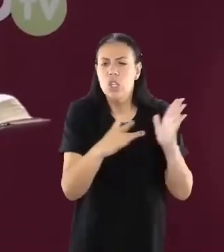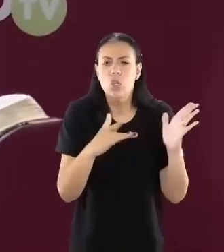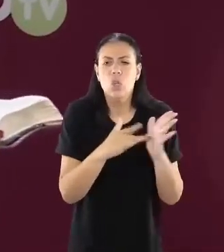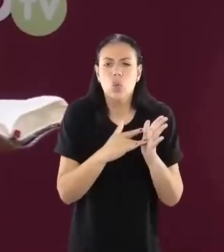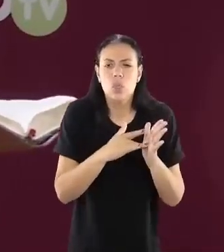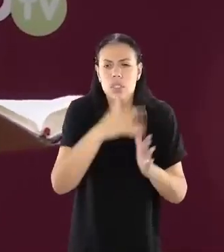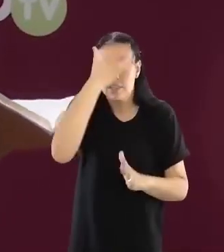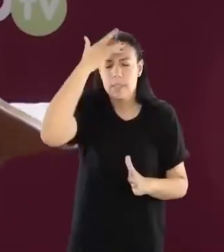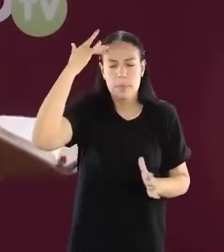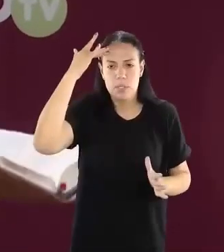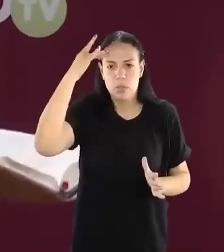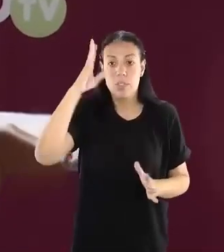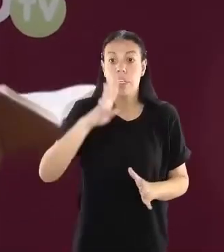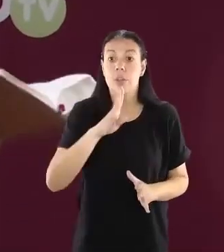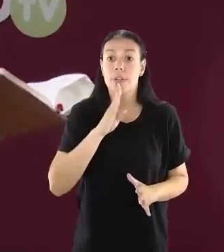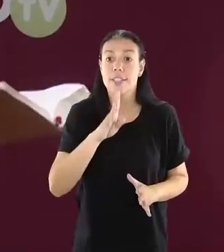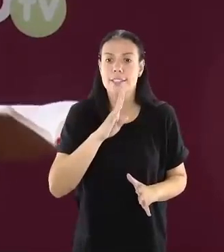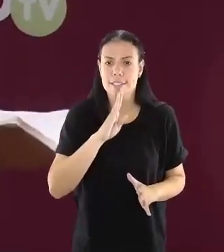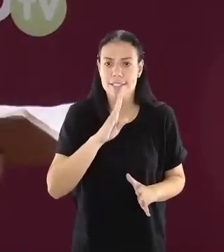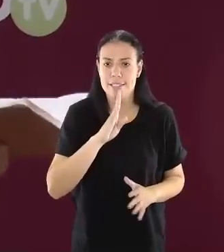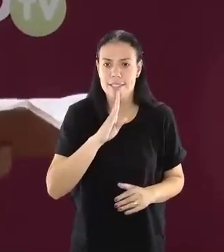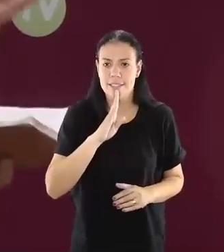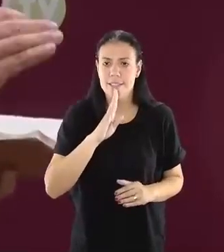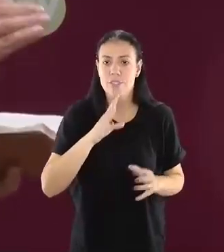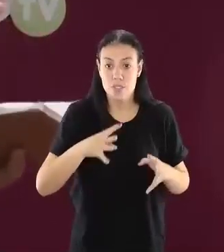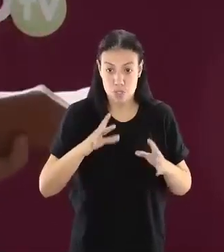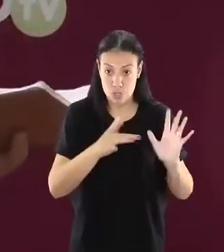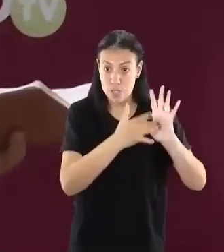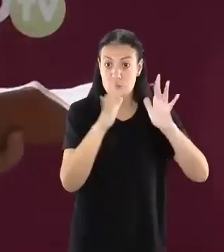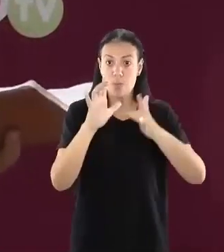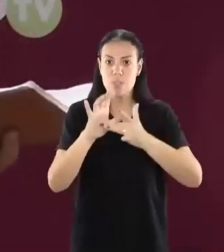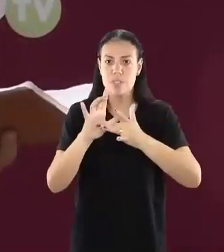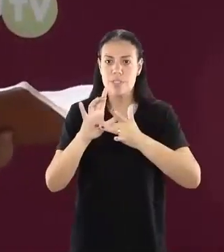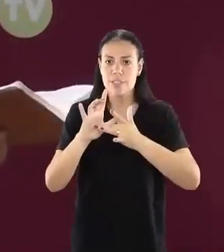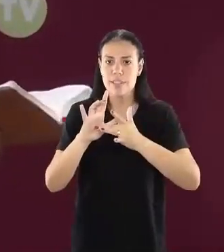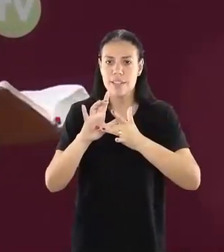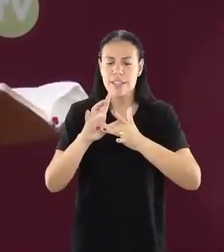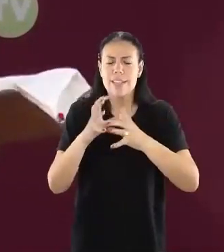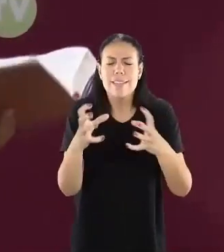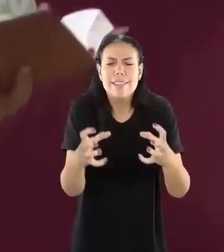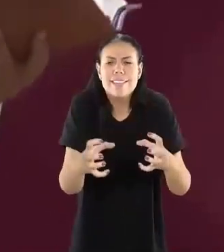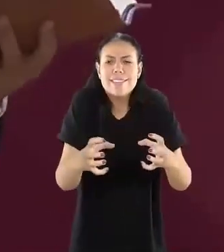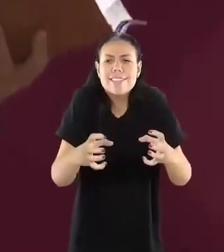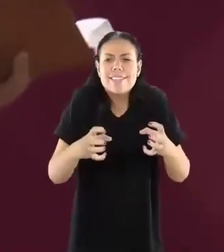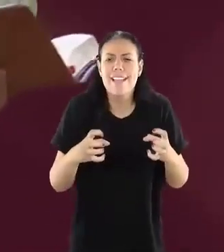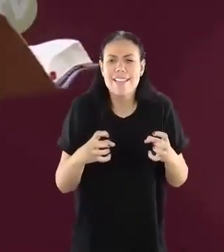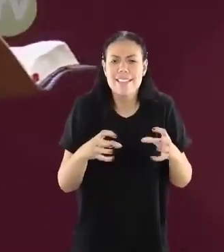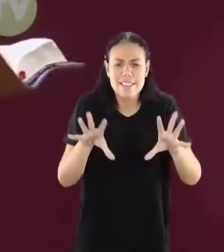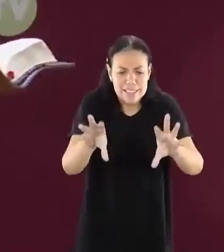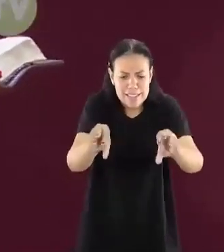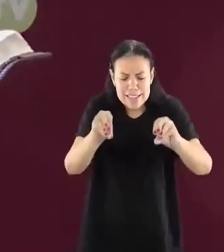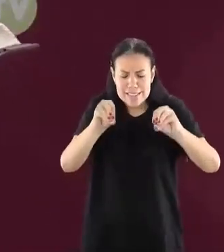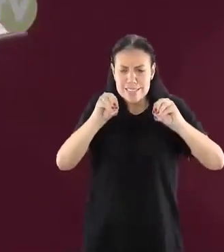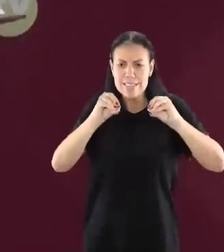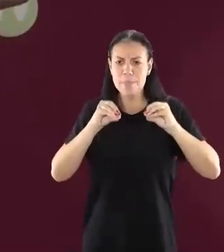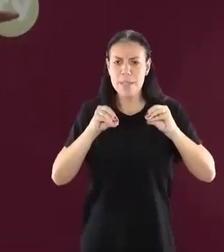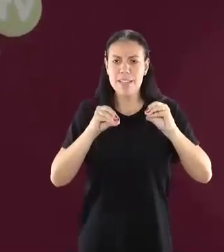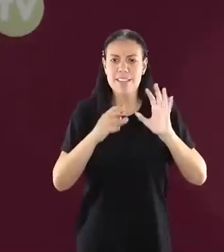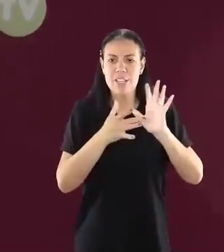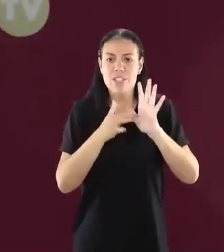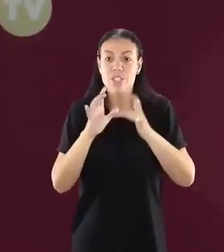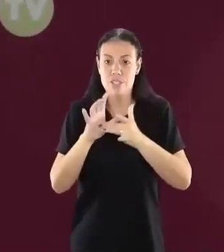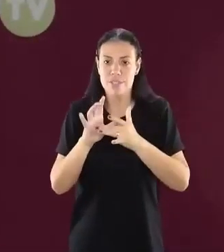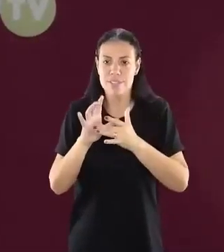de indiferença em relação a Jesus. Oh, que risco tão grande, se